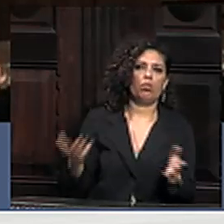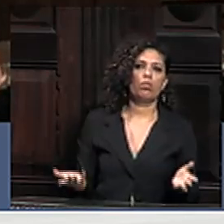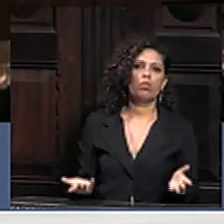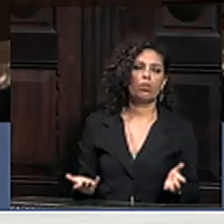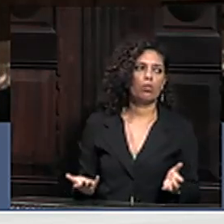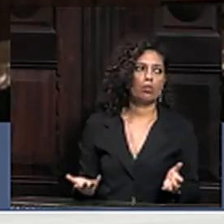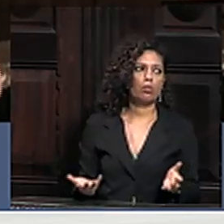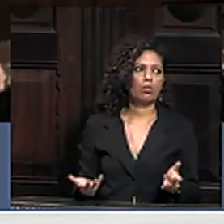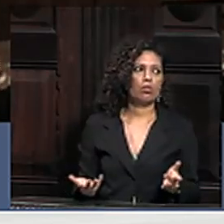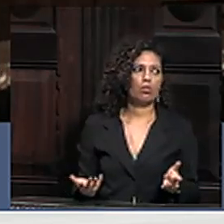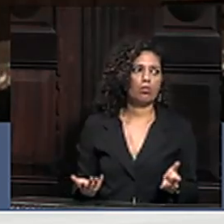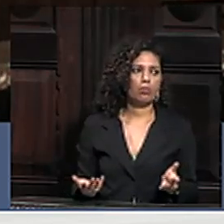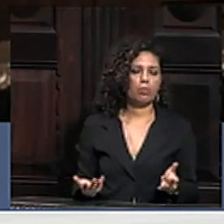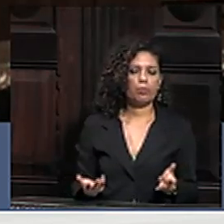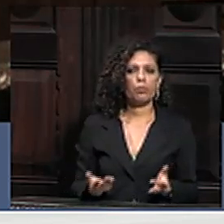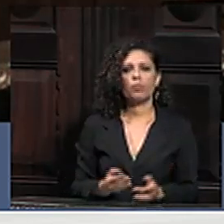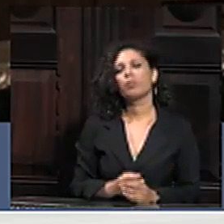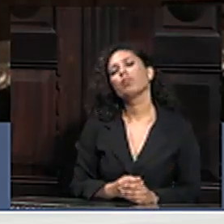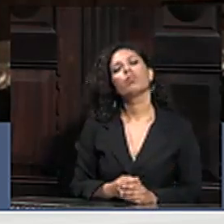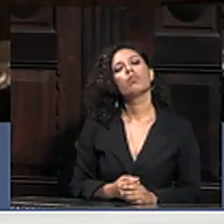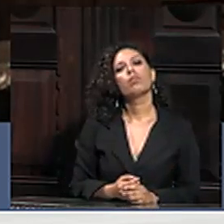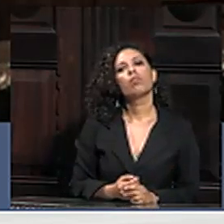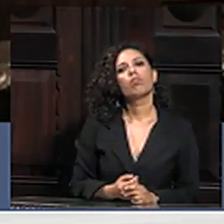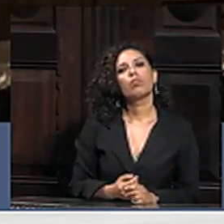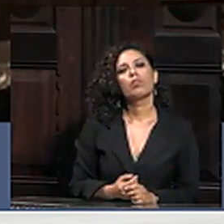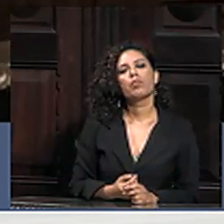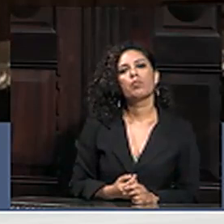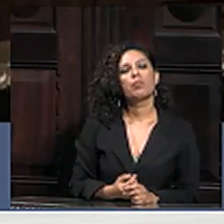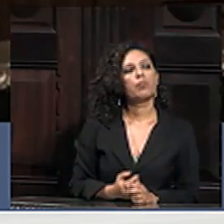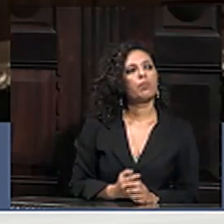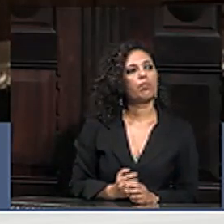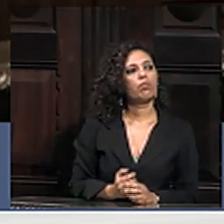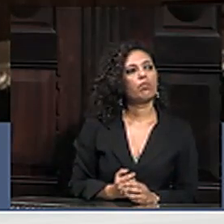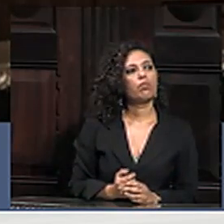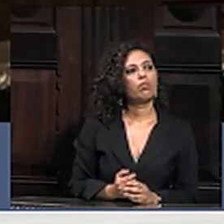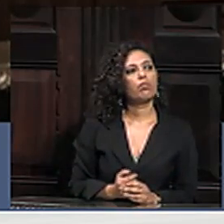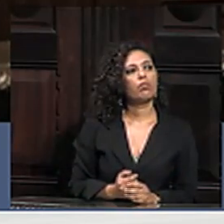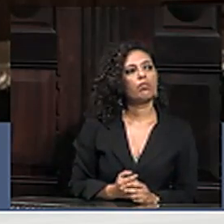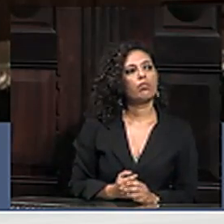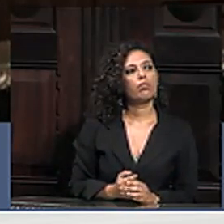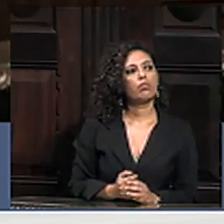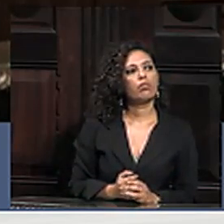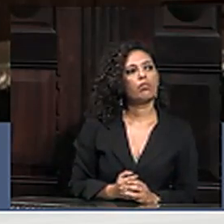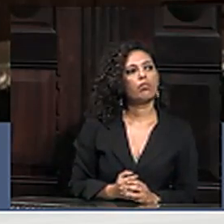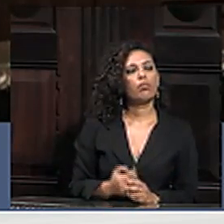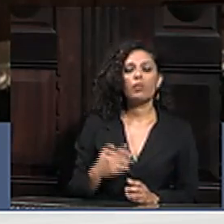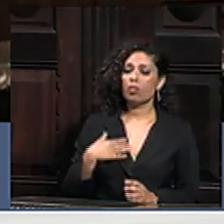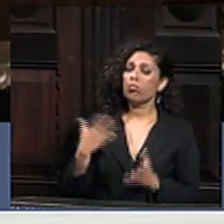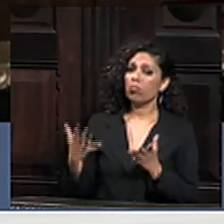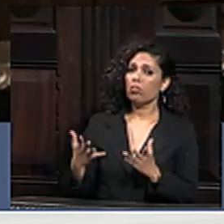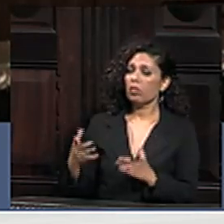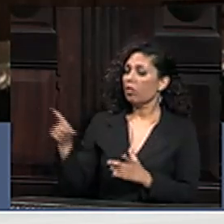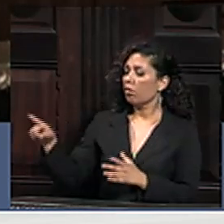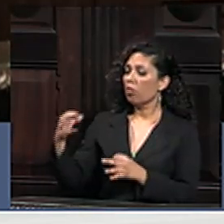Mais de 5.000 municípios. Então, imagino que o aceite veio nessa